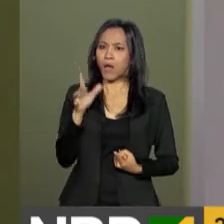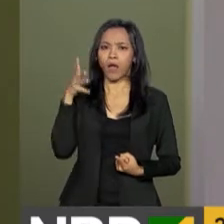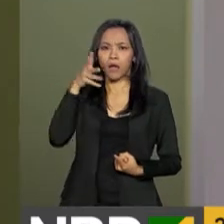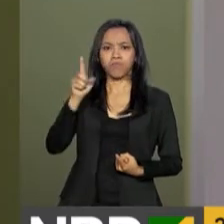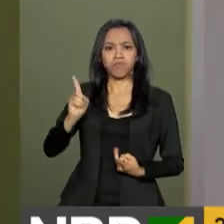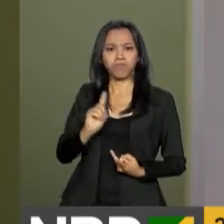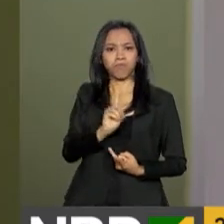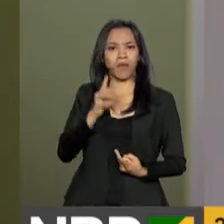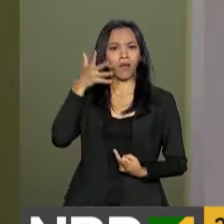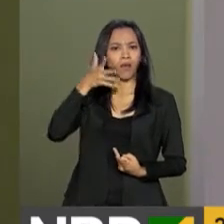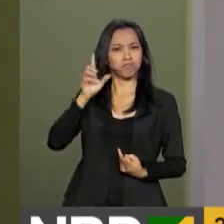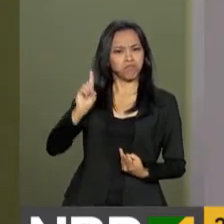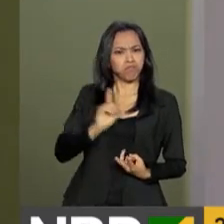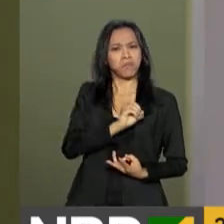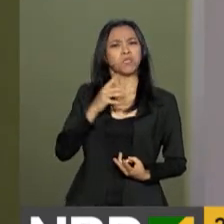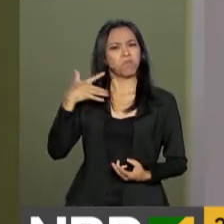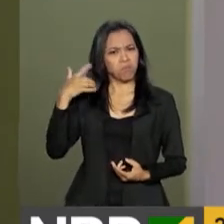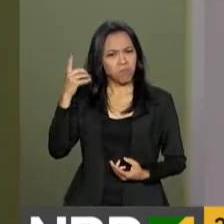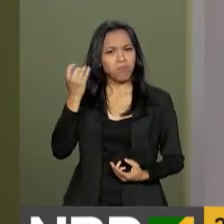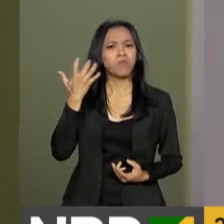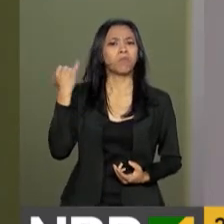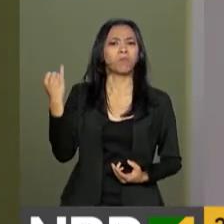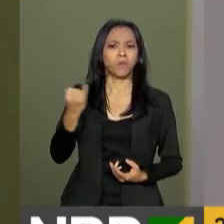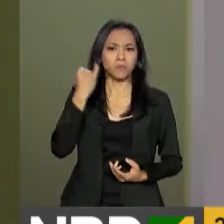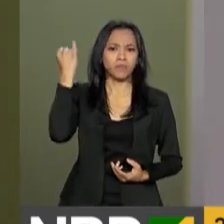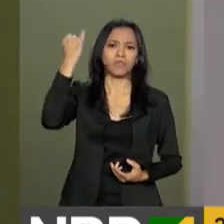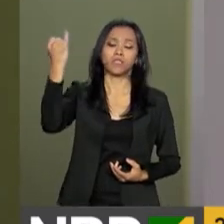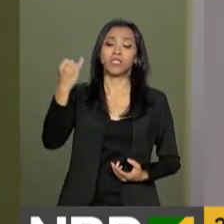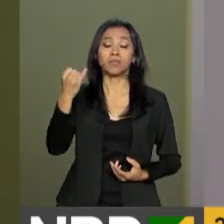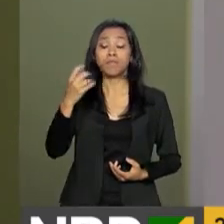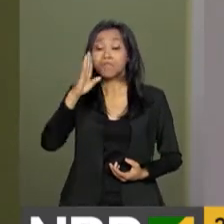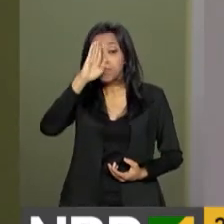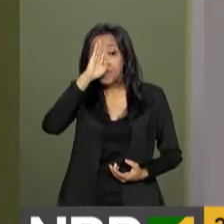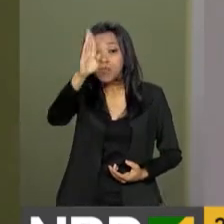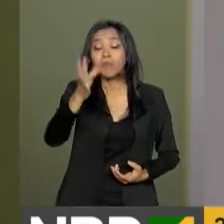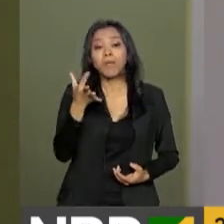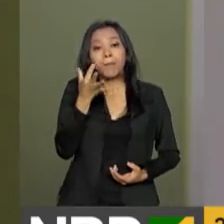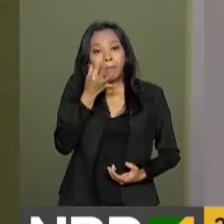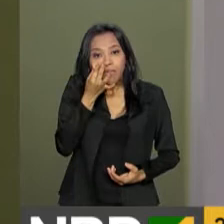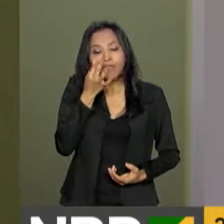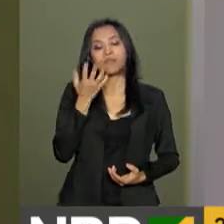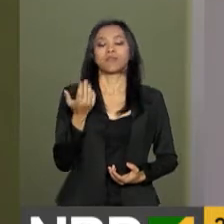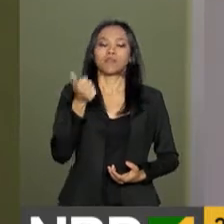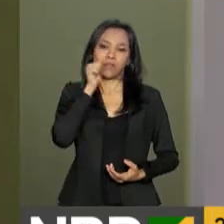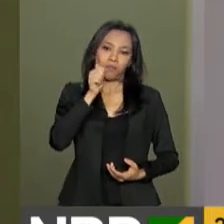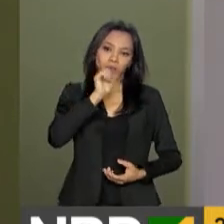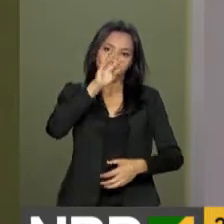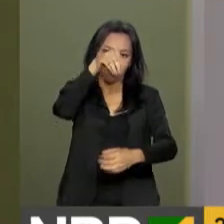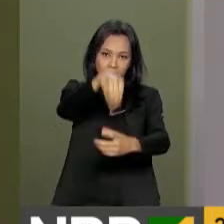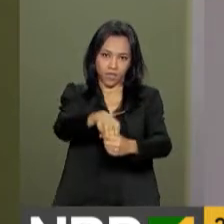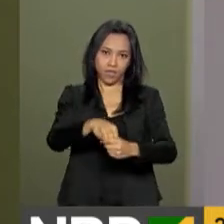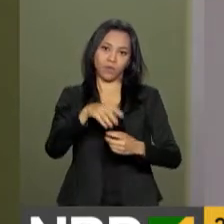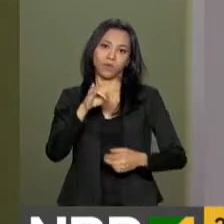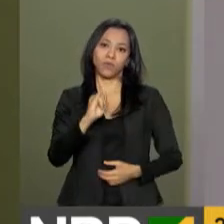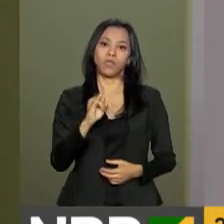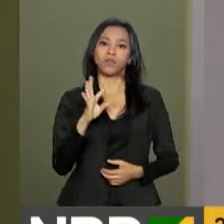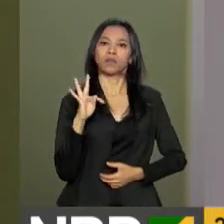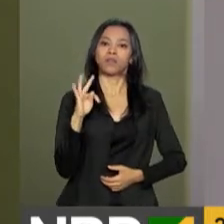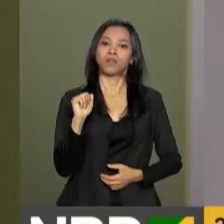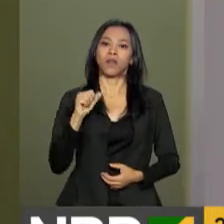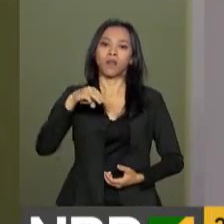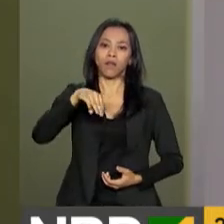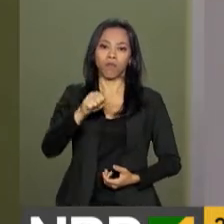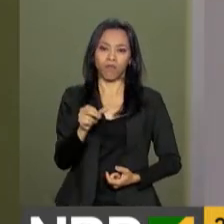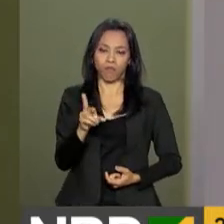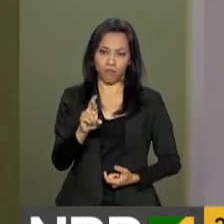referentes especialmente a presença da mulher no itamaraty no corpo é